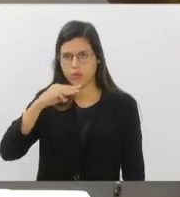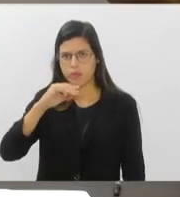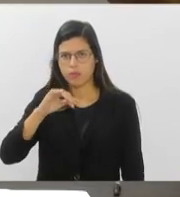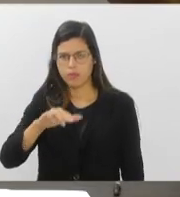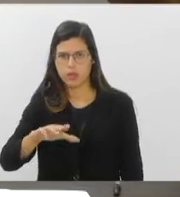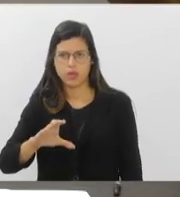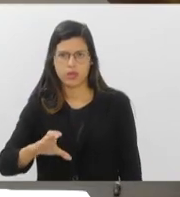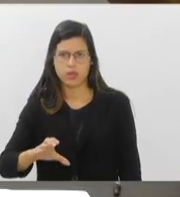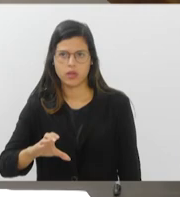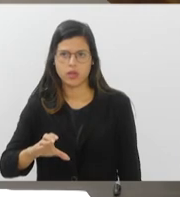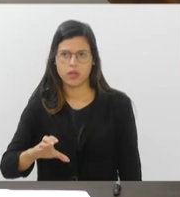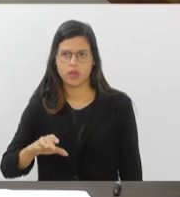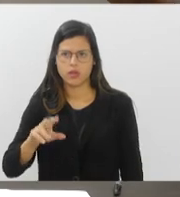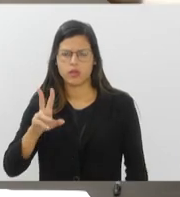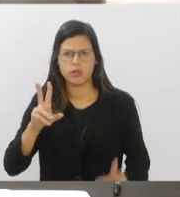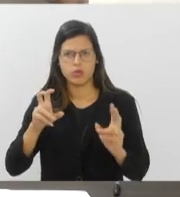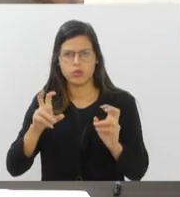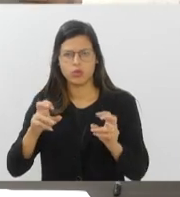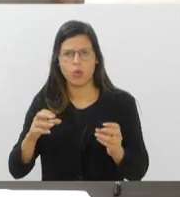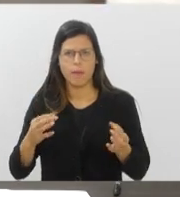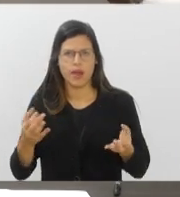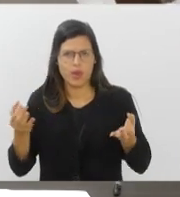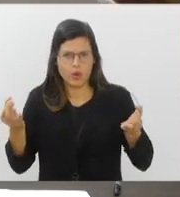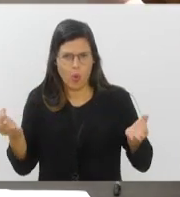Conhecido mestre de yoga.